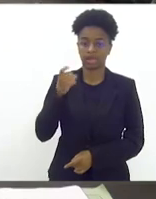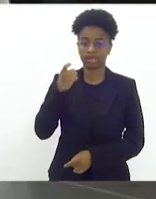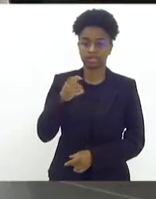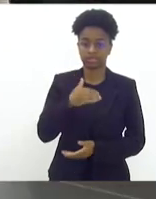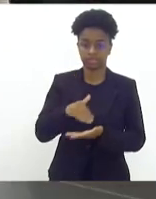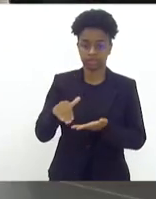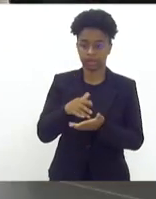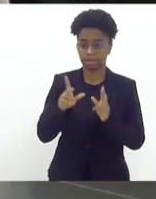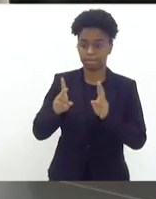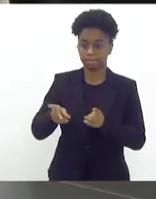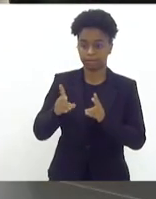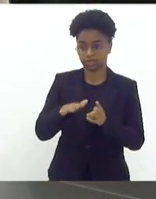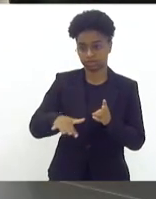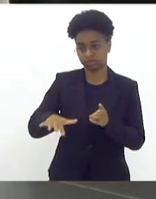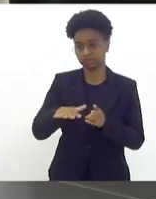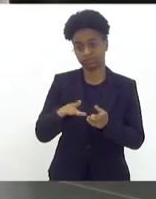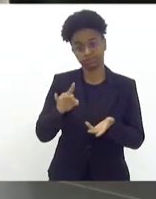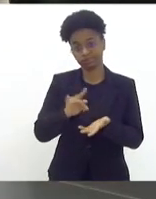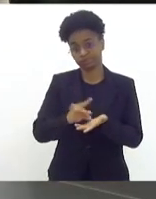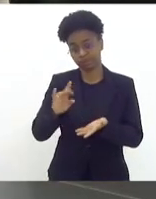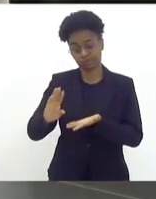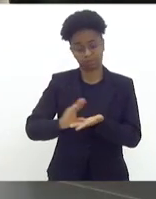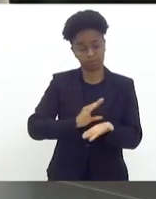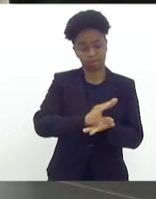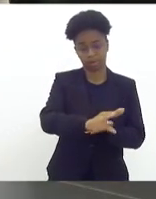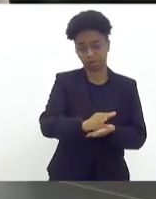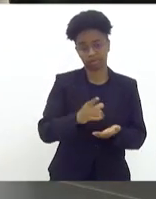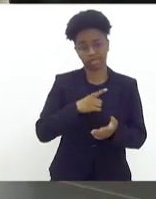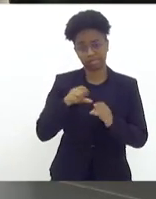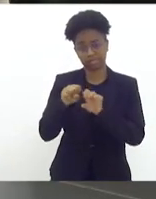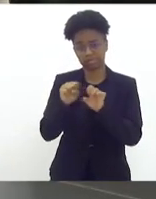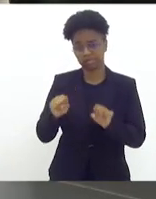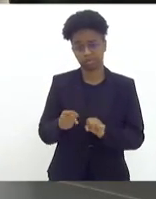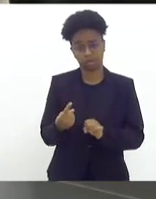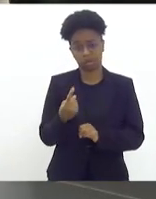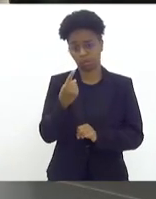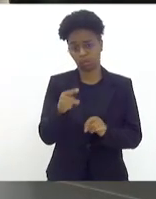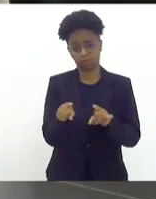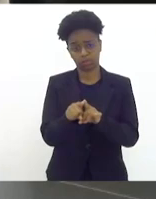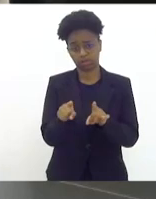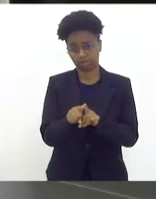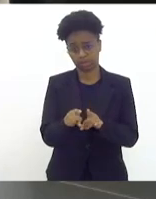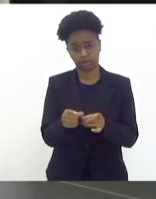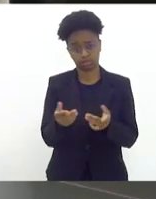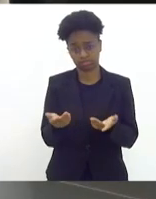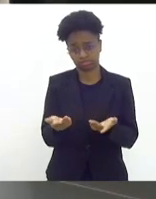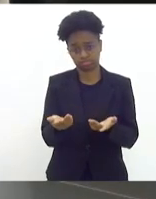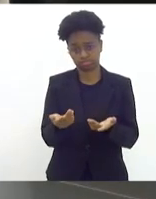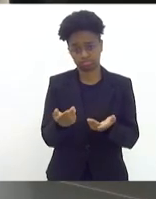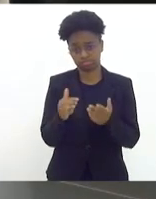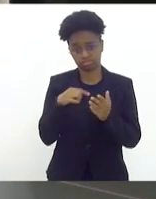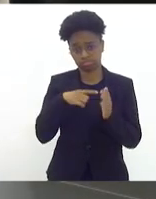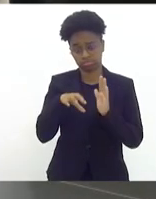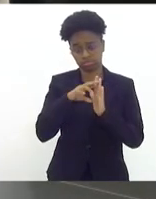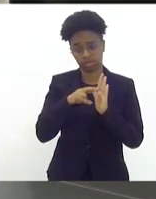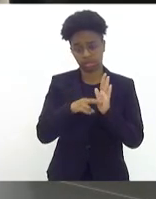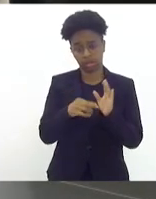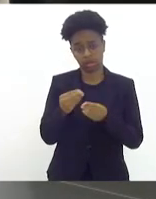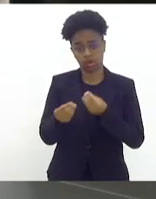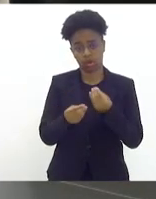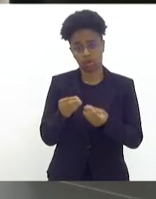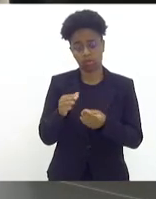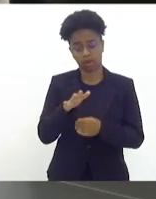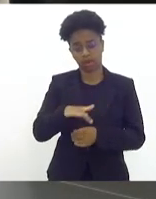seara, na mesma pasta, de fato, de fundo a fundo, tem lei própria, tem um sistema único também regulando a matéria em âmbito